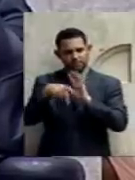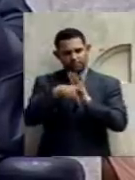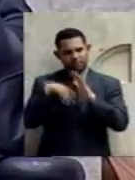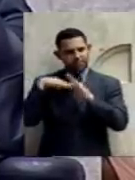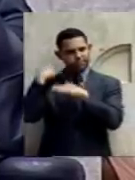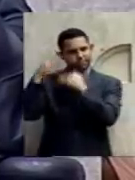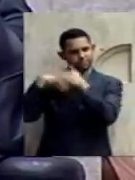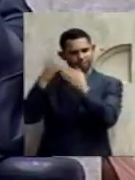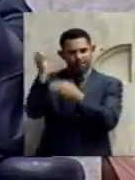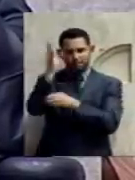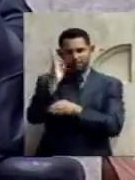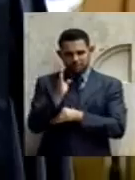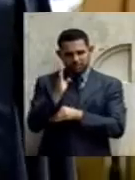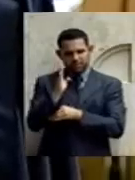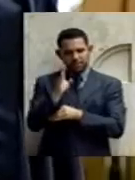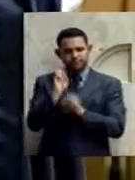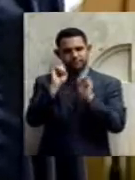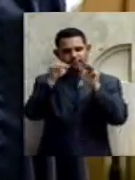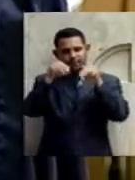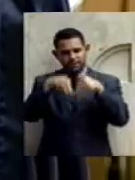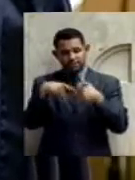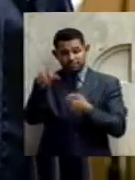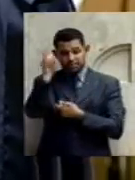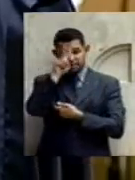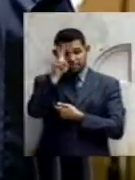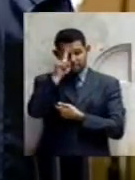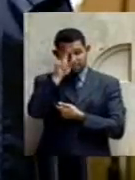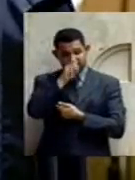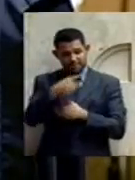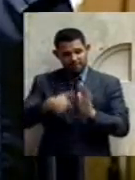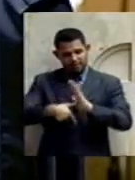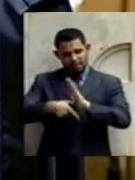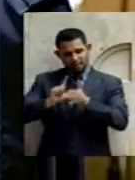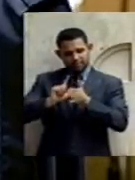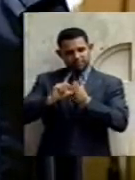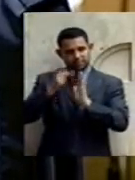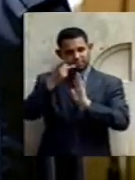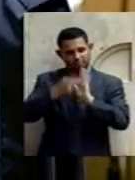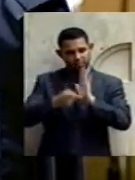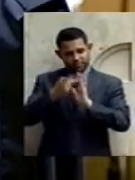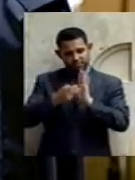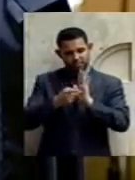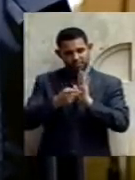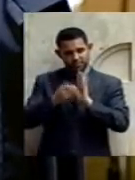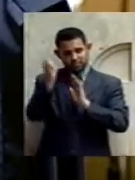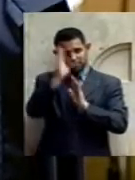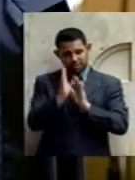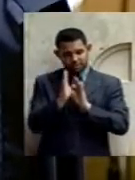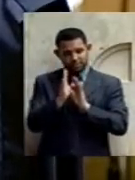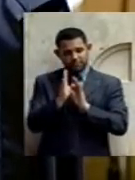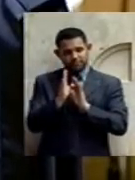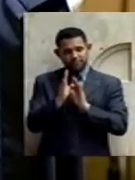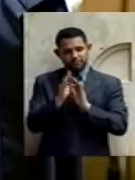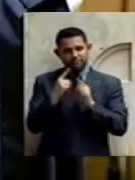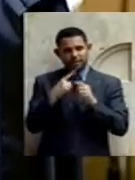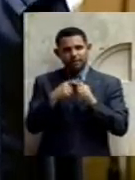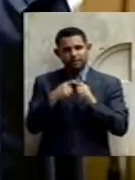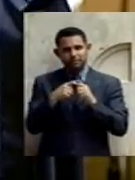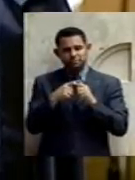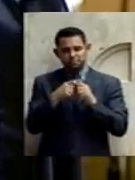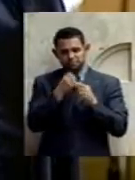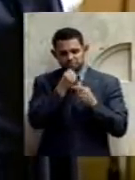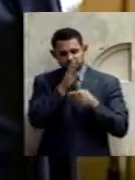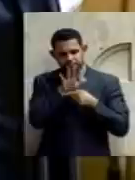história. Finalizo lembrando que, se antes o projeto de Brasil era de ser uma